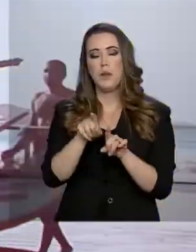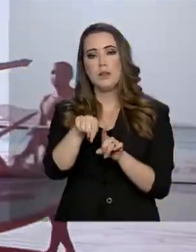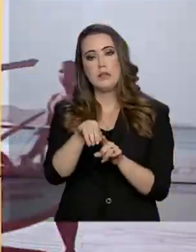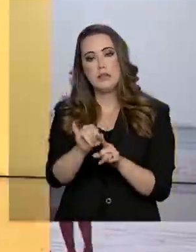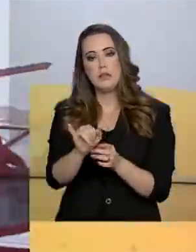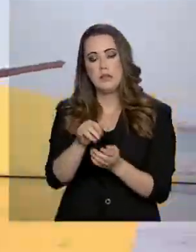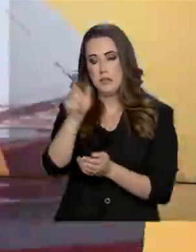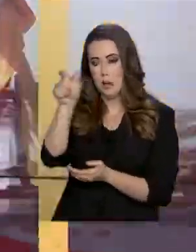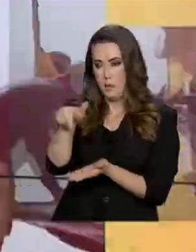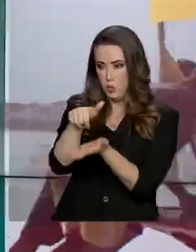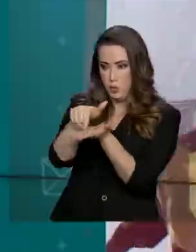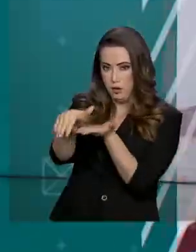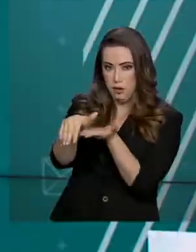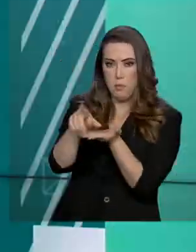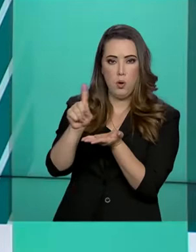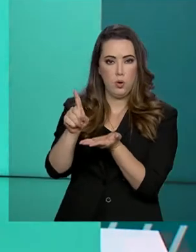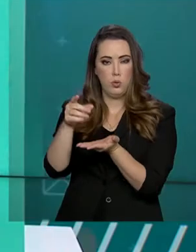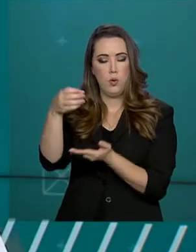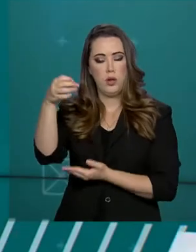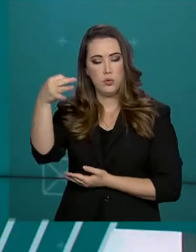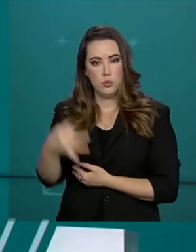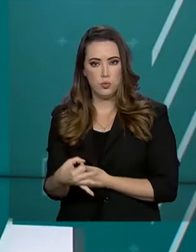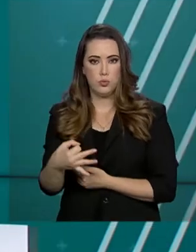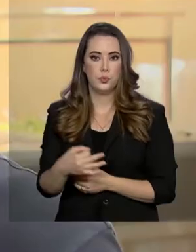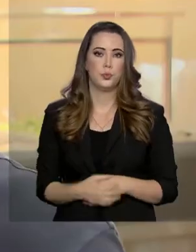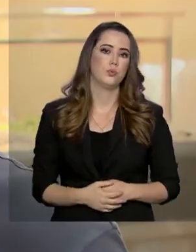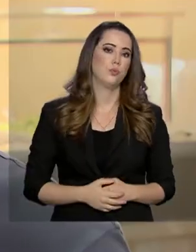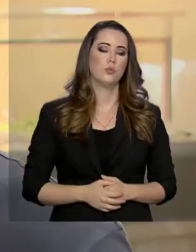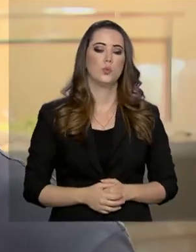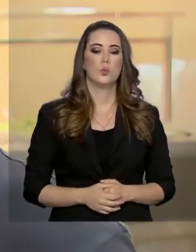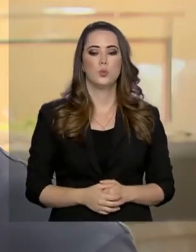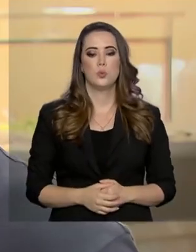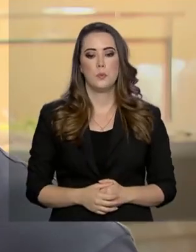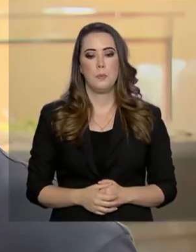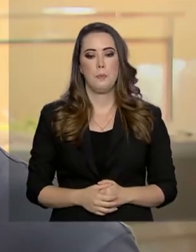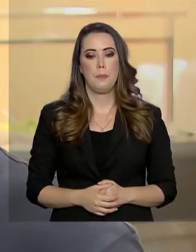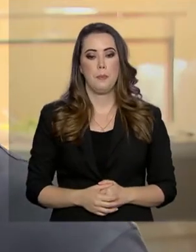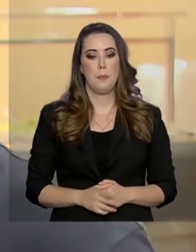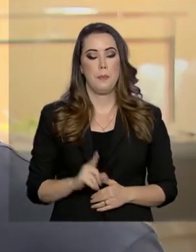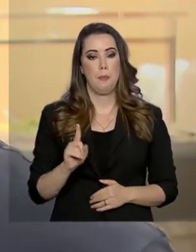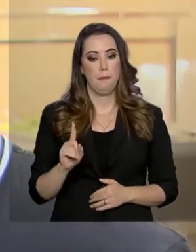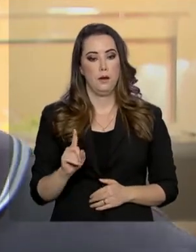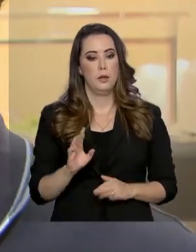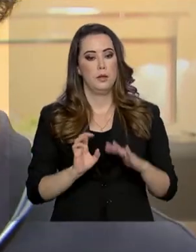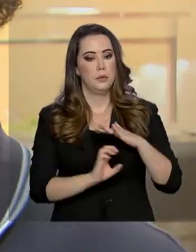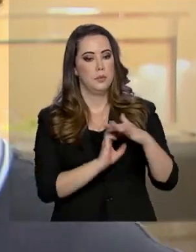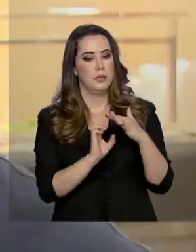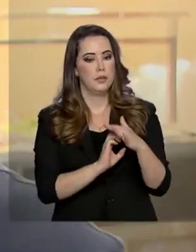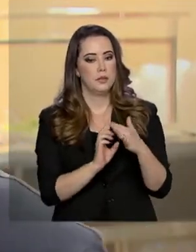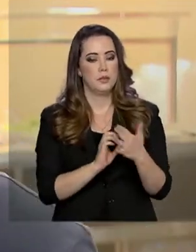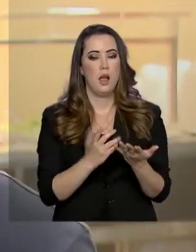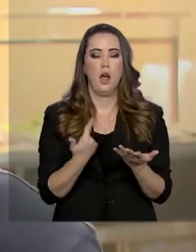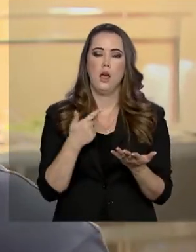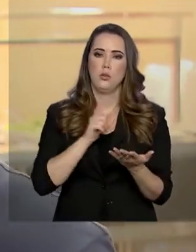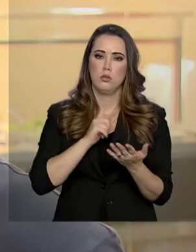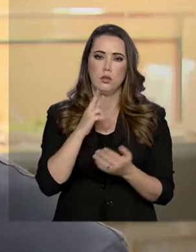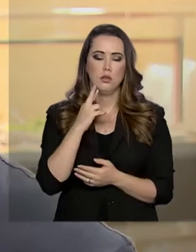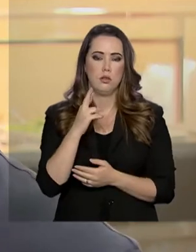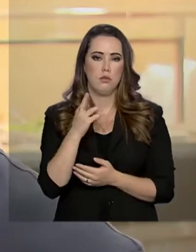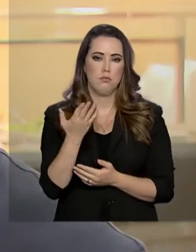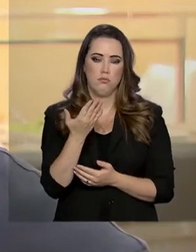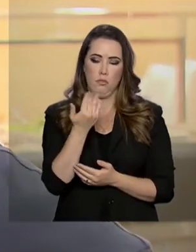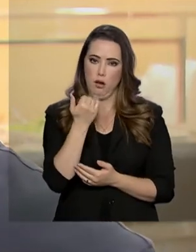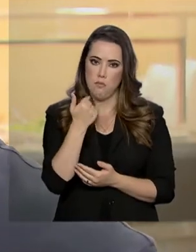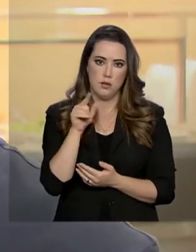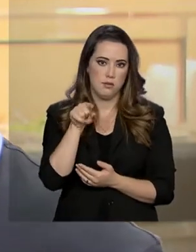em casos de demissões sem justa causa. Esse empresário do ramo da alimentação está no mercado